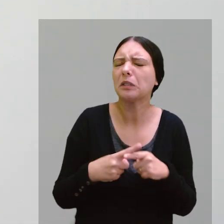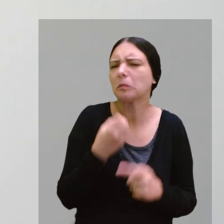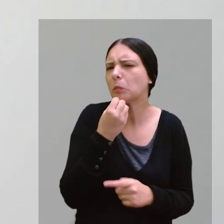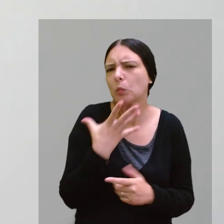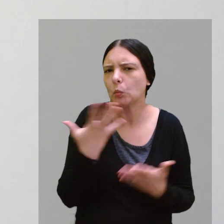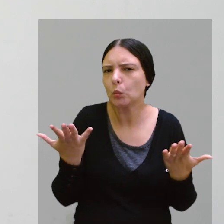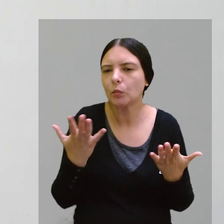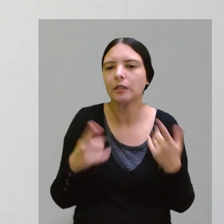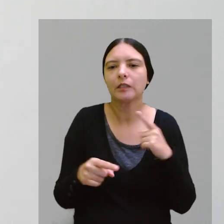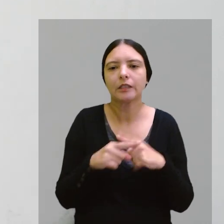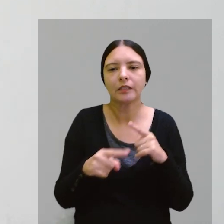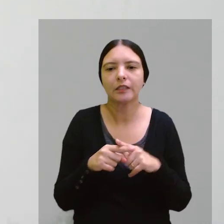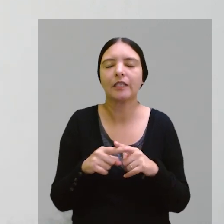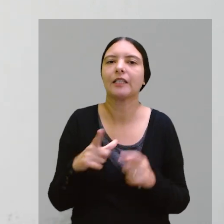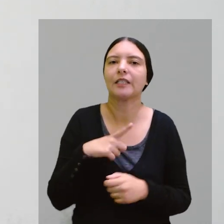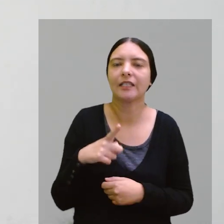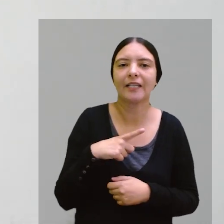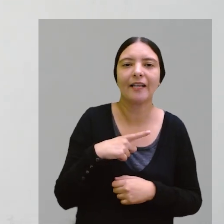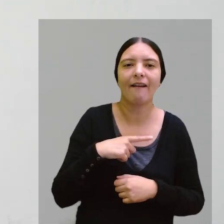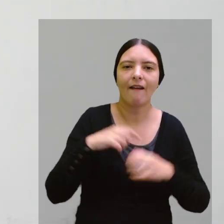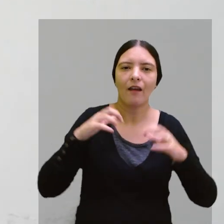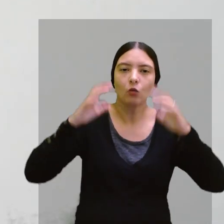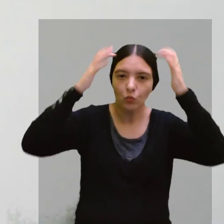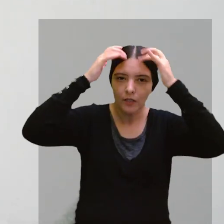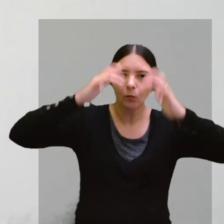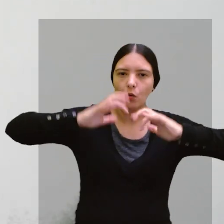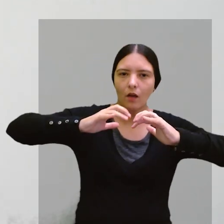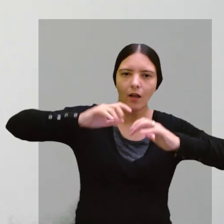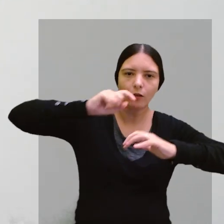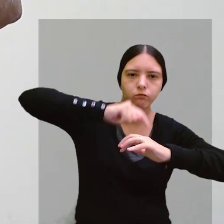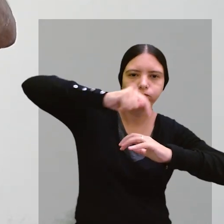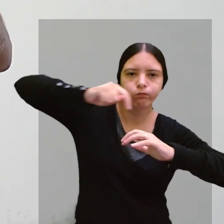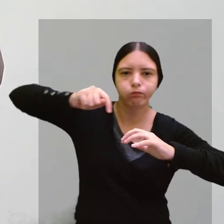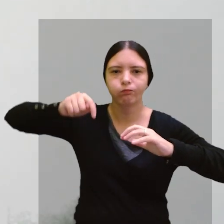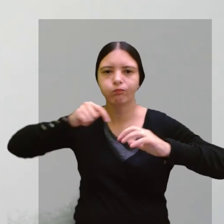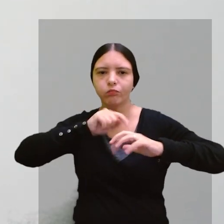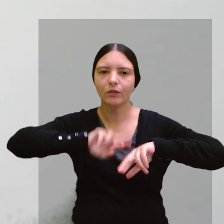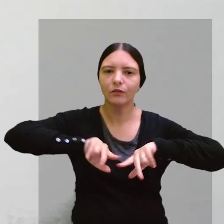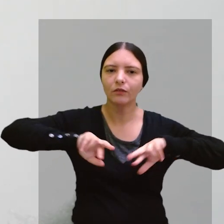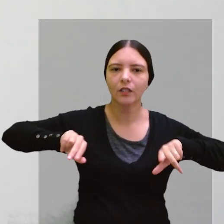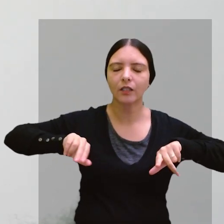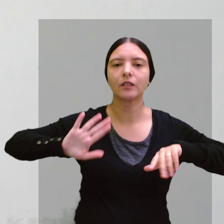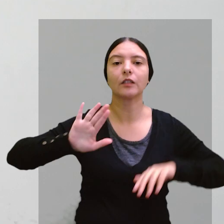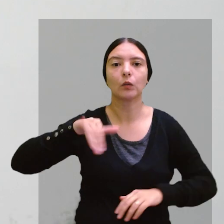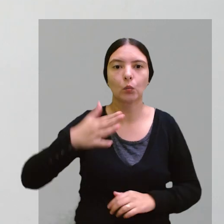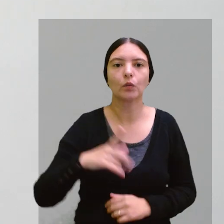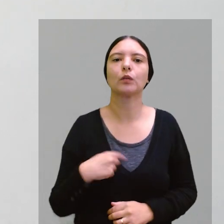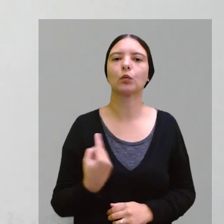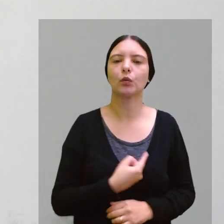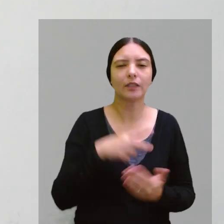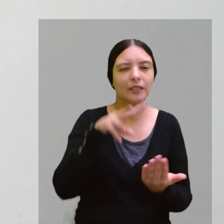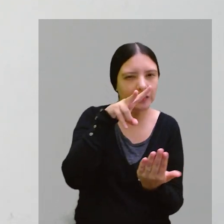vantagem? Porque ela ativa muitas áreas do cérebro. E quando a gente